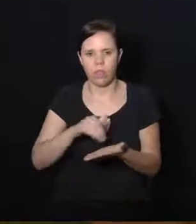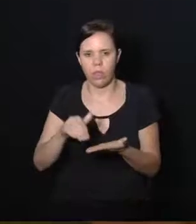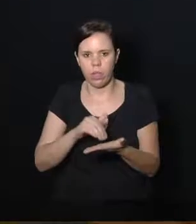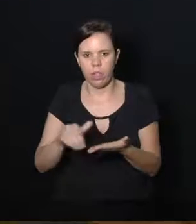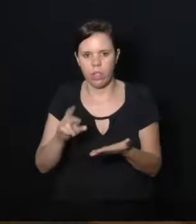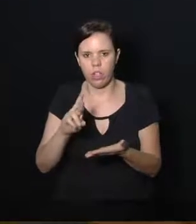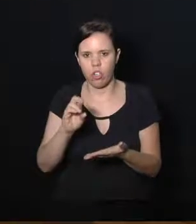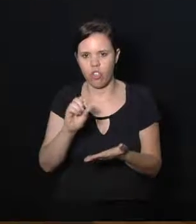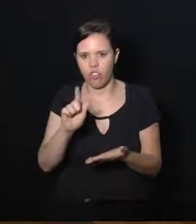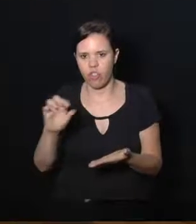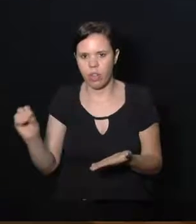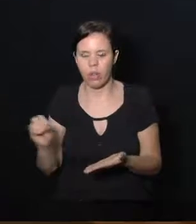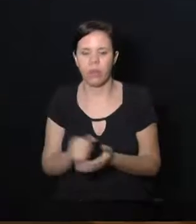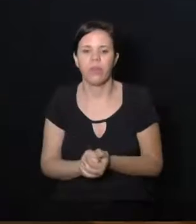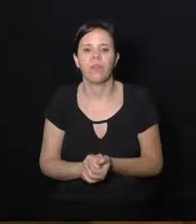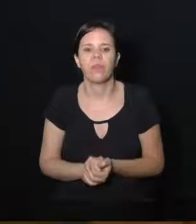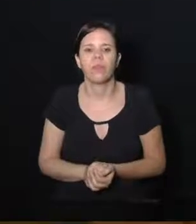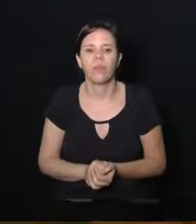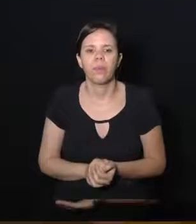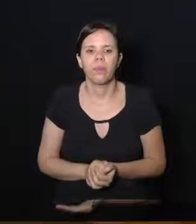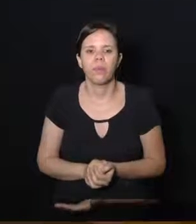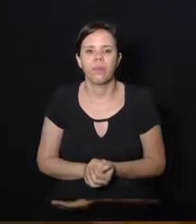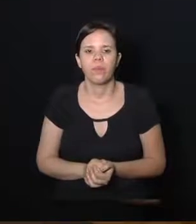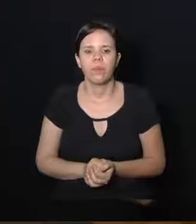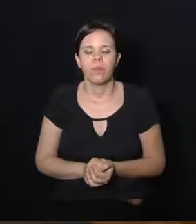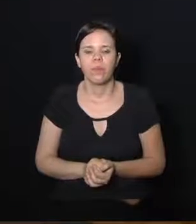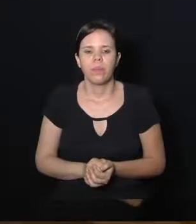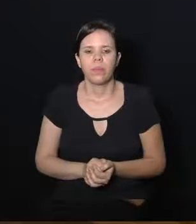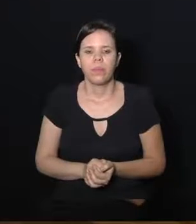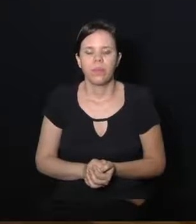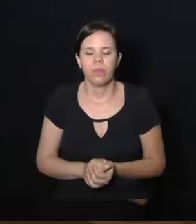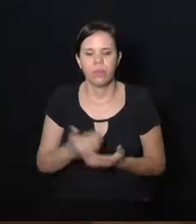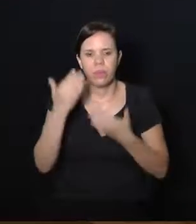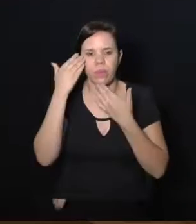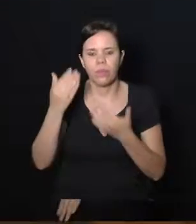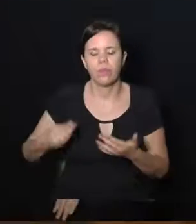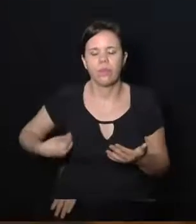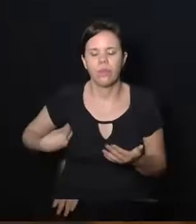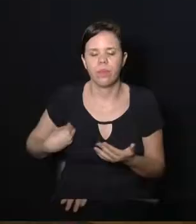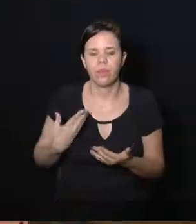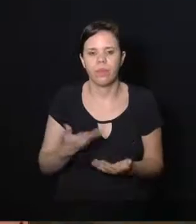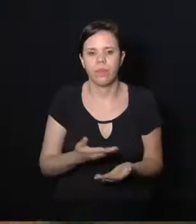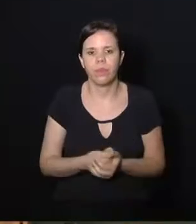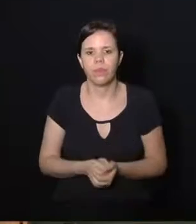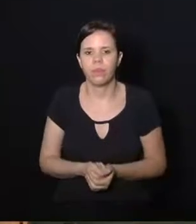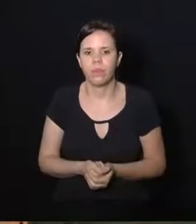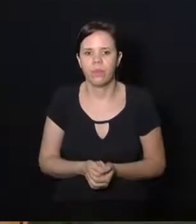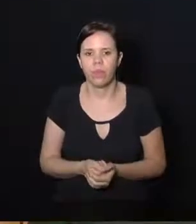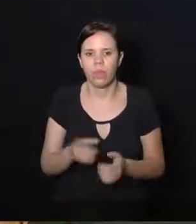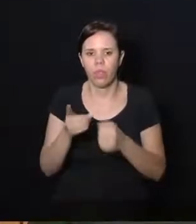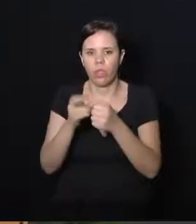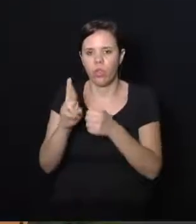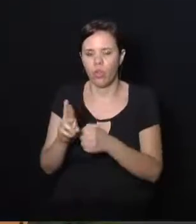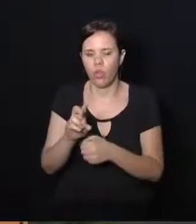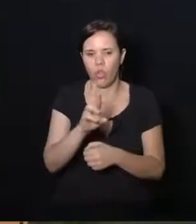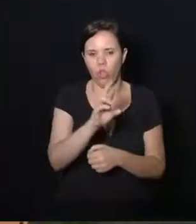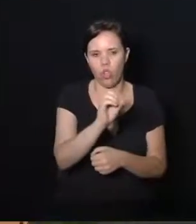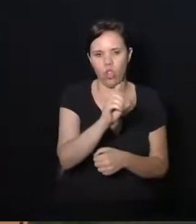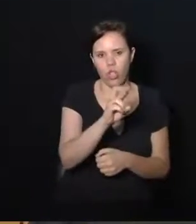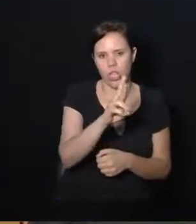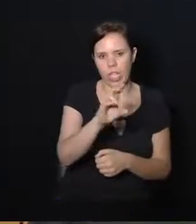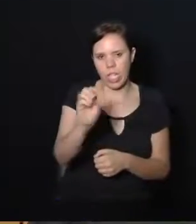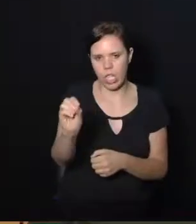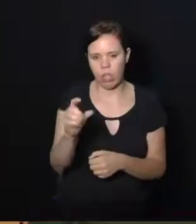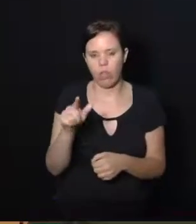nesse momento. Obrigado, Paulo Anselmo, pela sua presença. Também o Dr. Rodrigo Angerami,